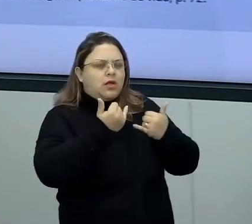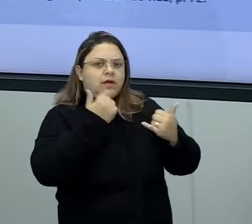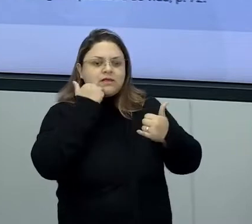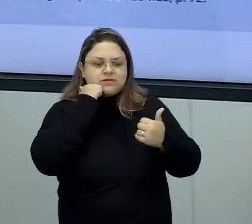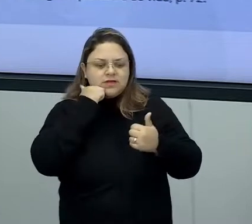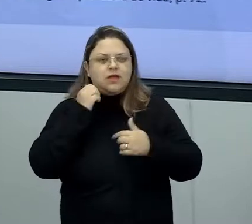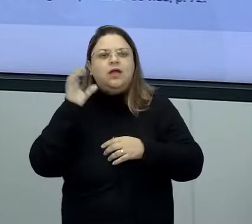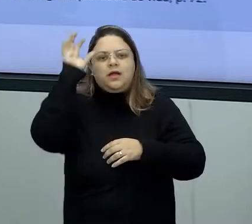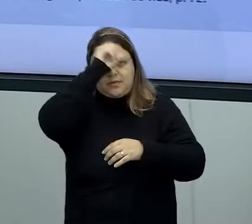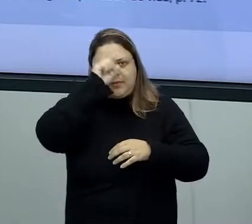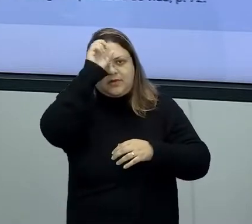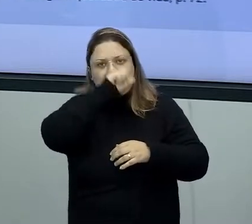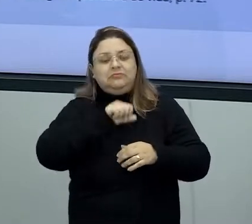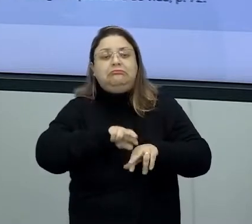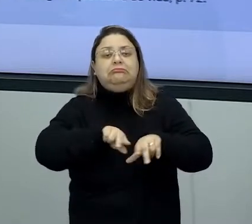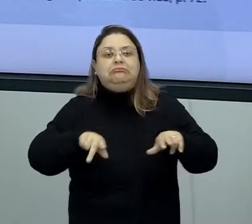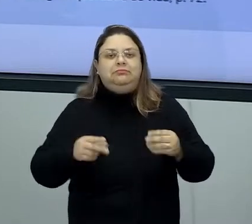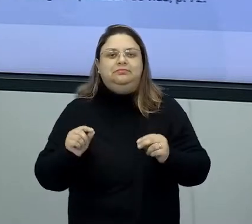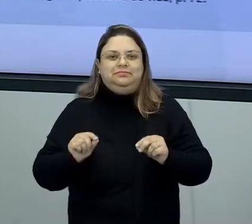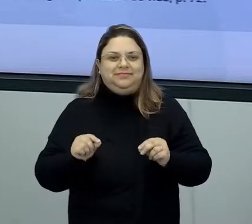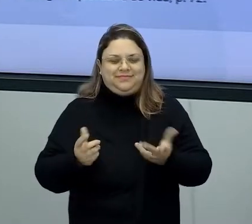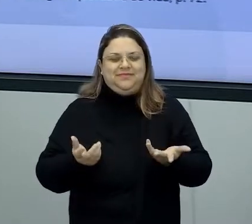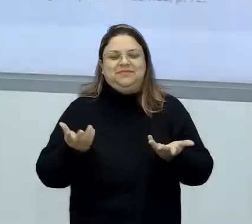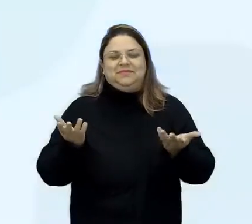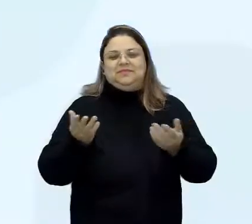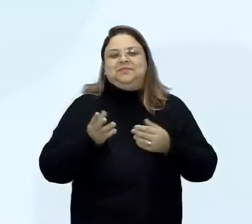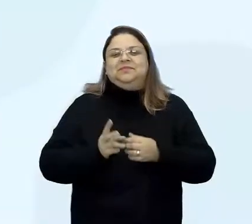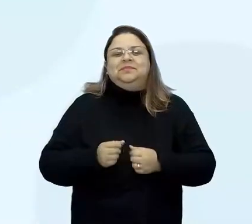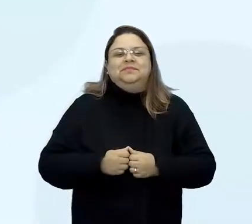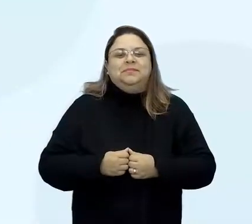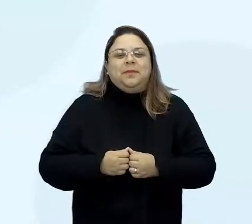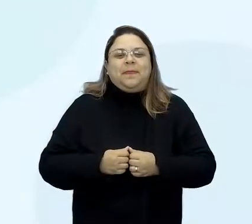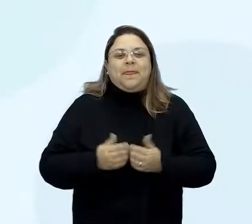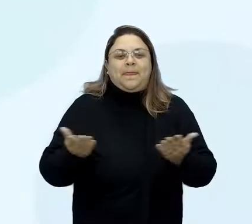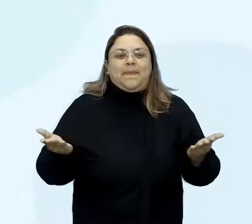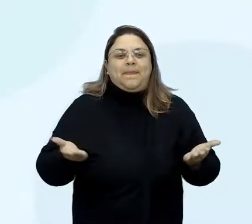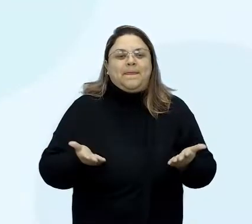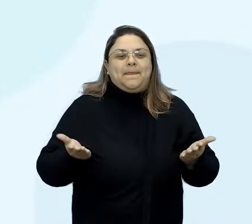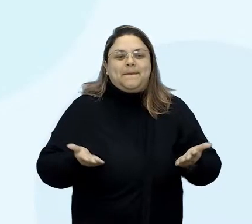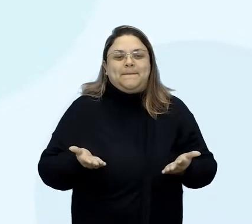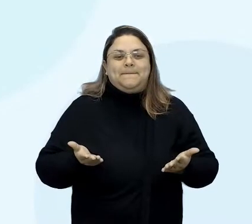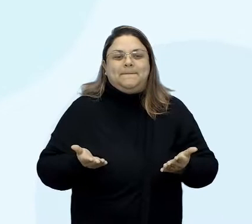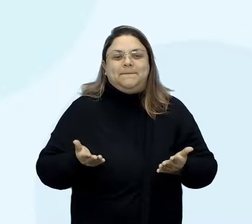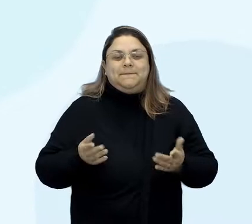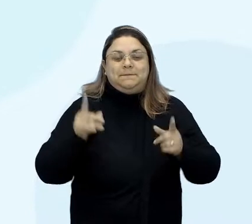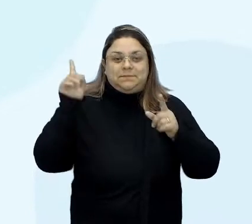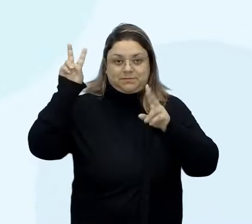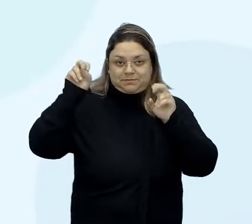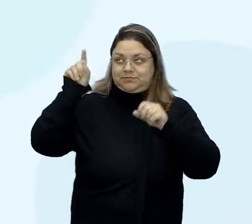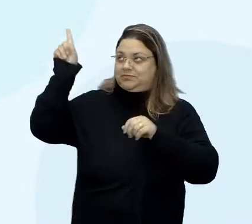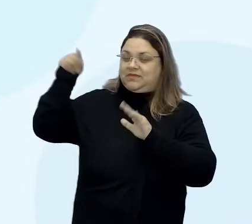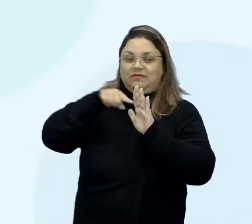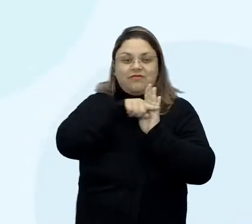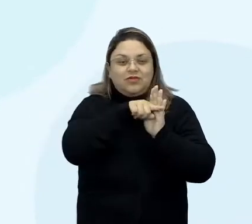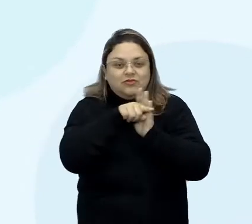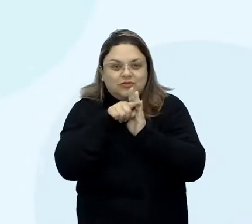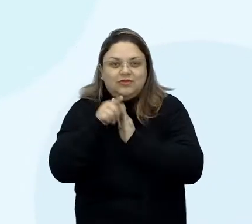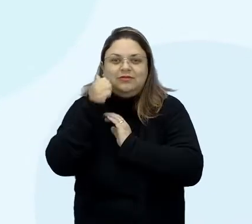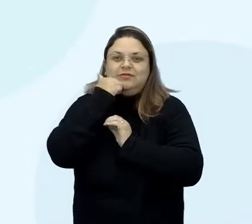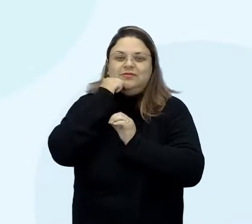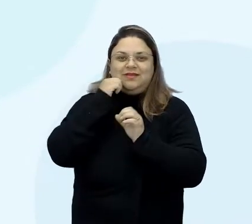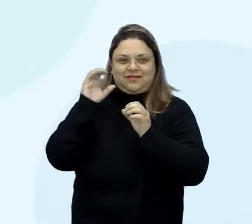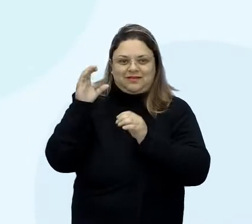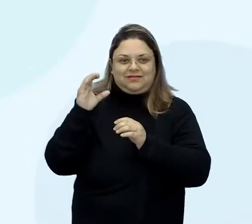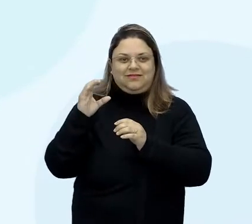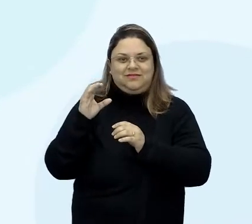bom? Esses aqui, que são as habilidades de investigação científica, enfim, vocês já viram, então eu